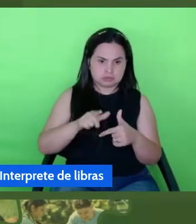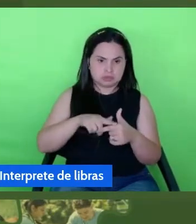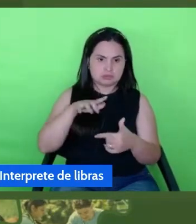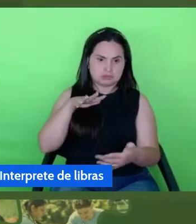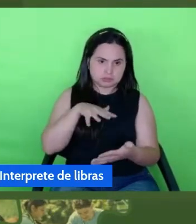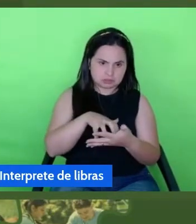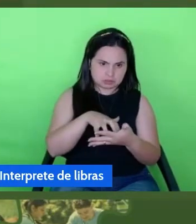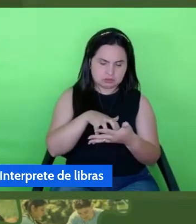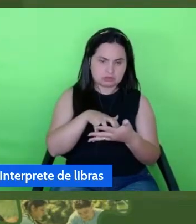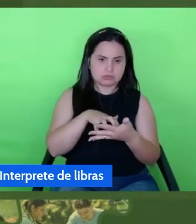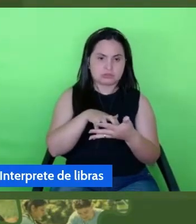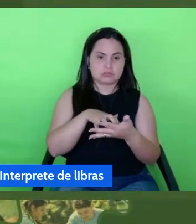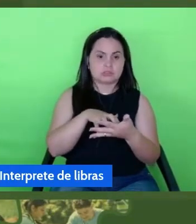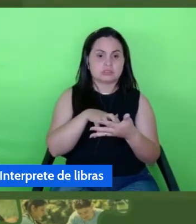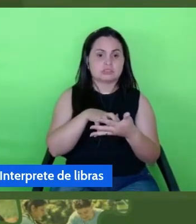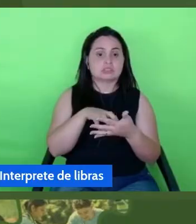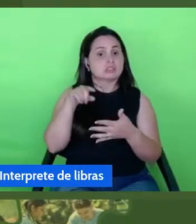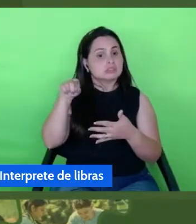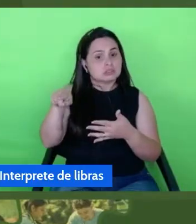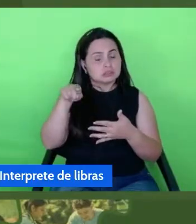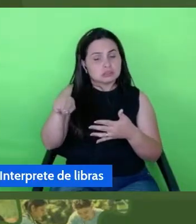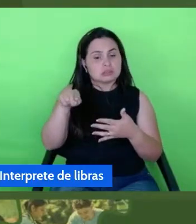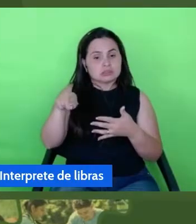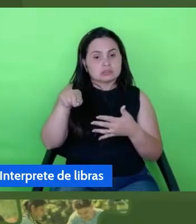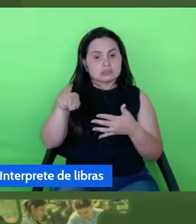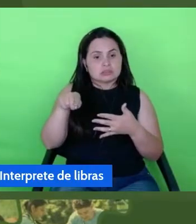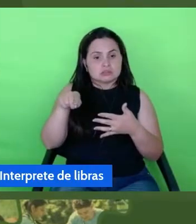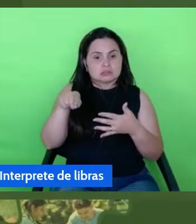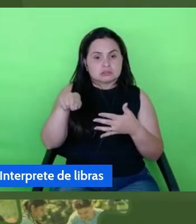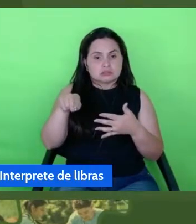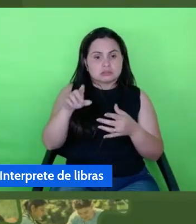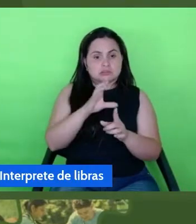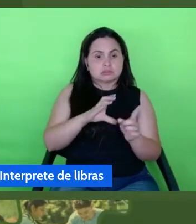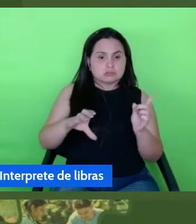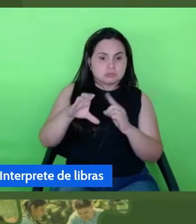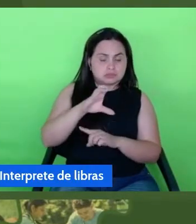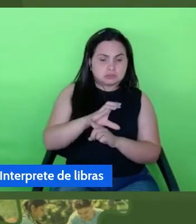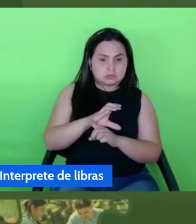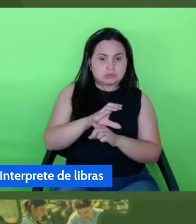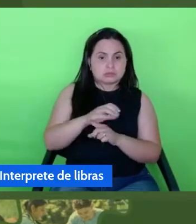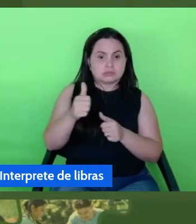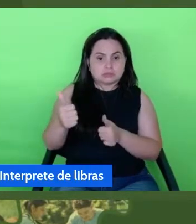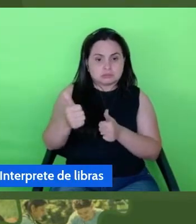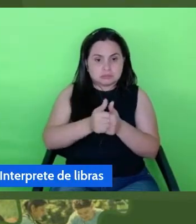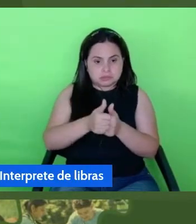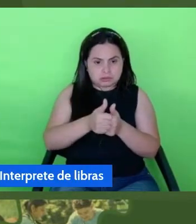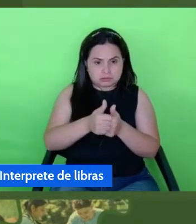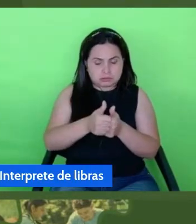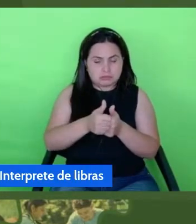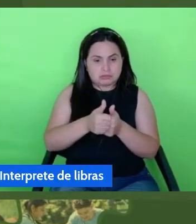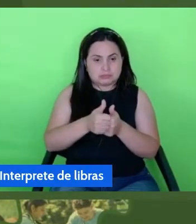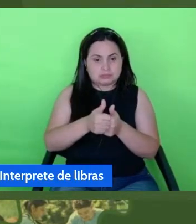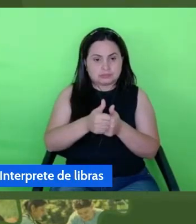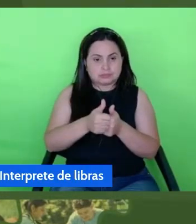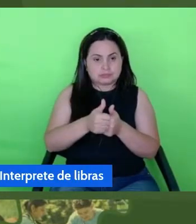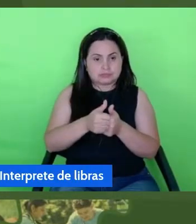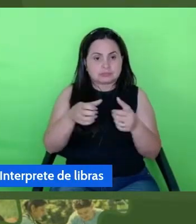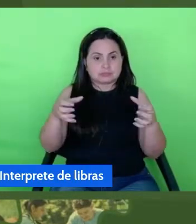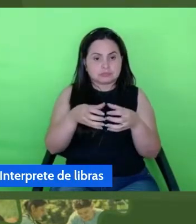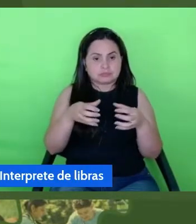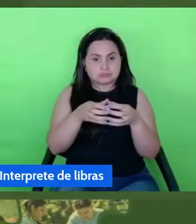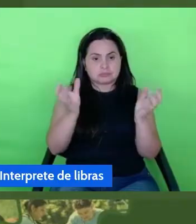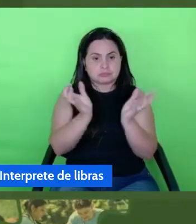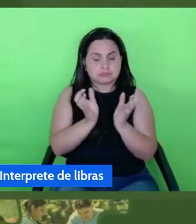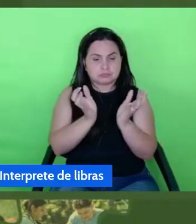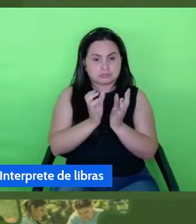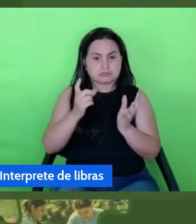né? E ali, a partir dessa comunidade que está próximo da gente, né? As equipes que vão participar